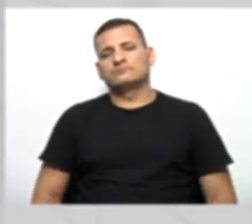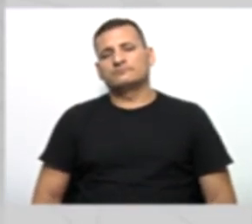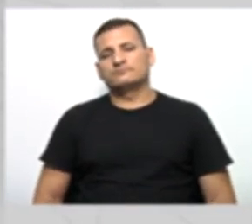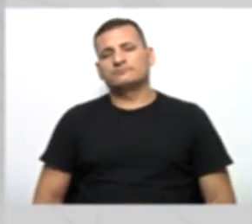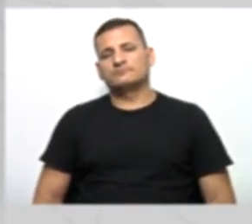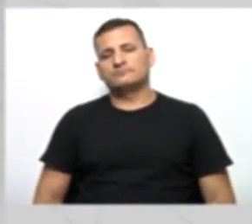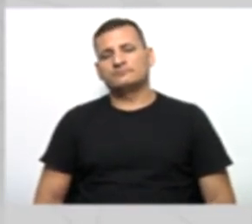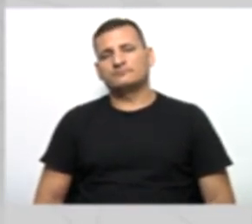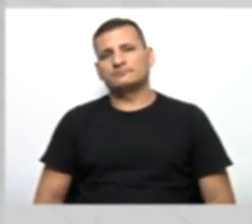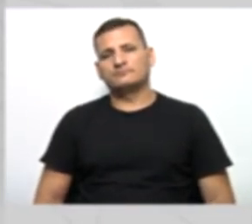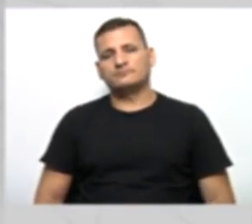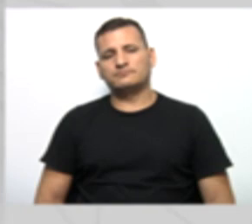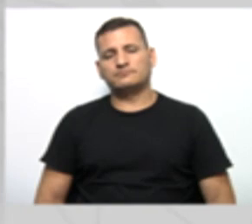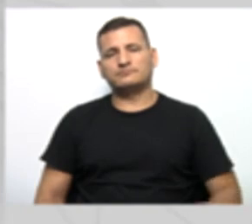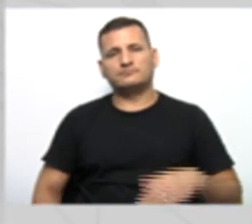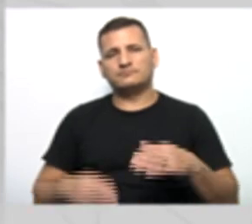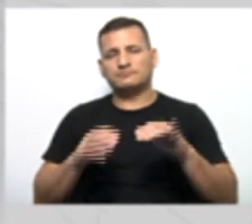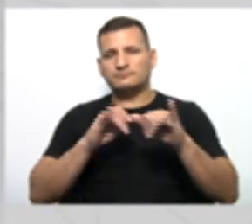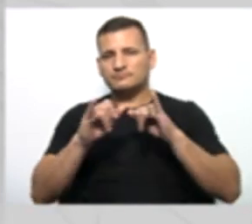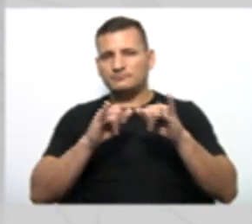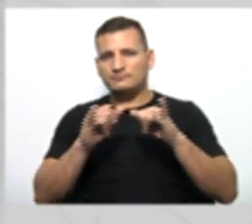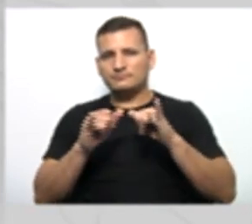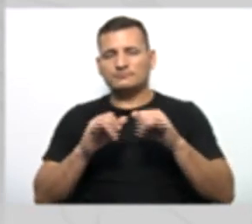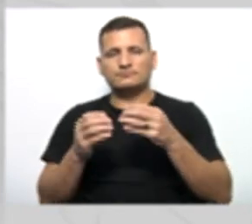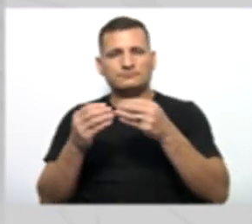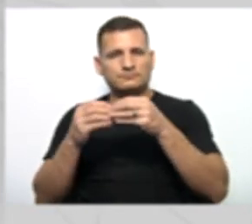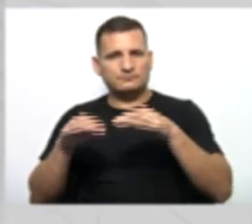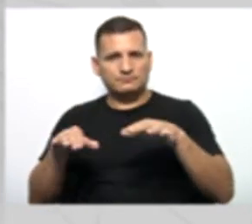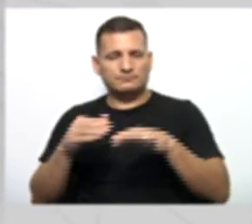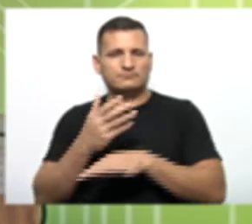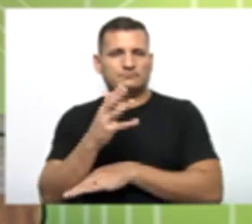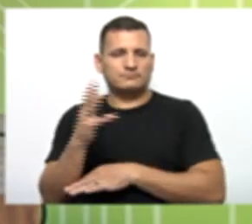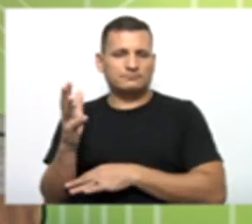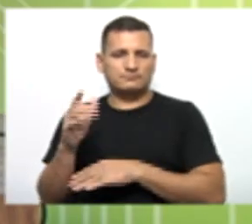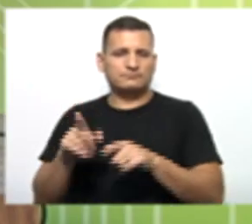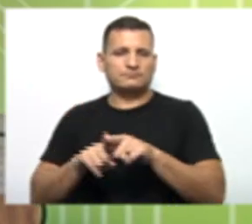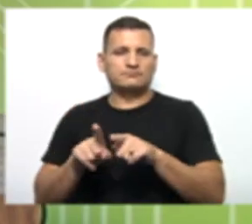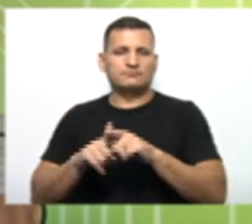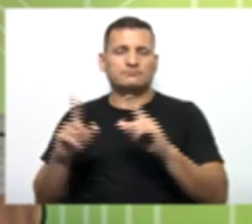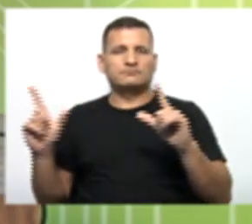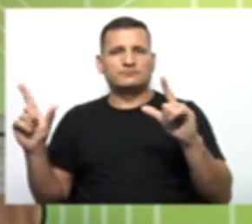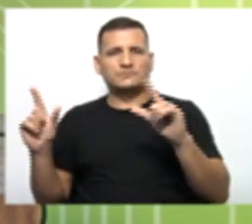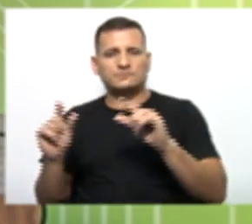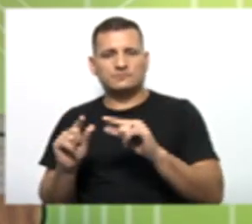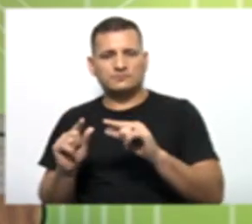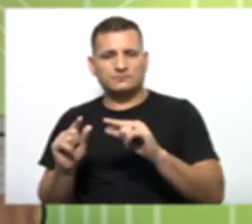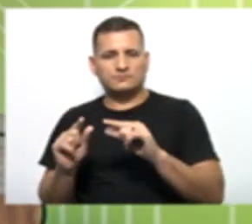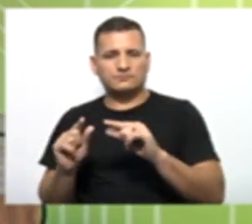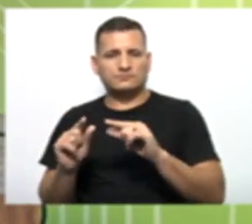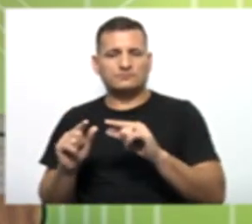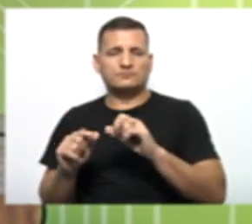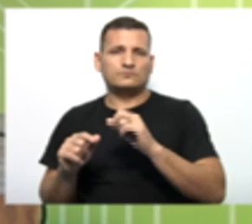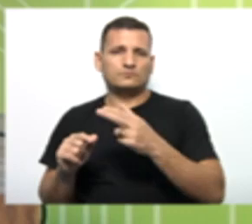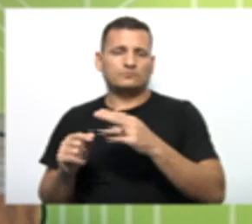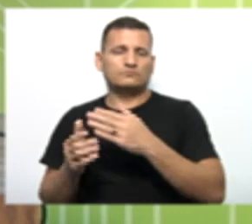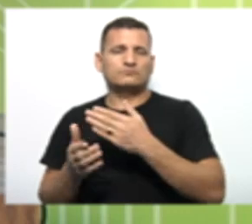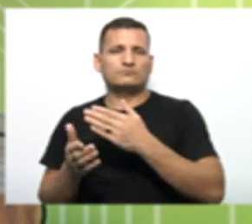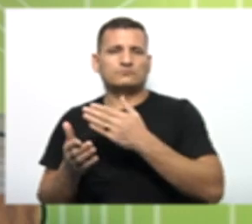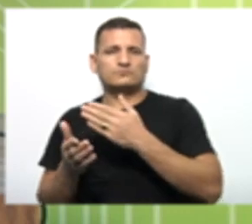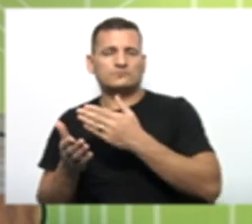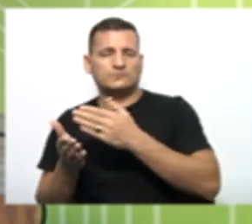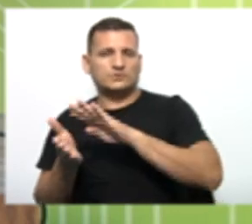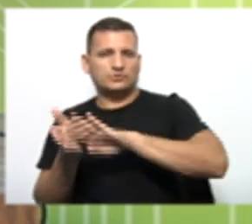sobre os impactos ambientais, as ações necessárias para minimizar ou eliminar esses